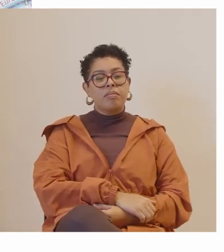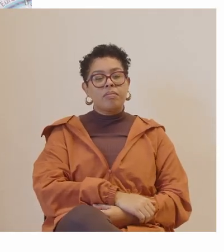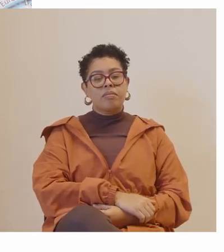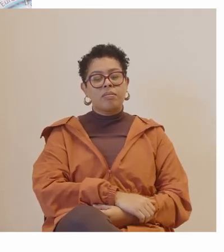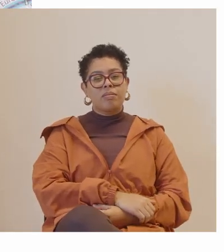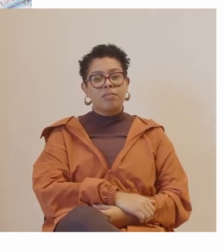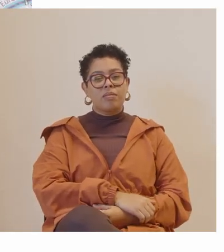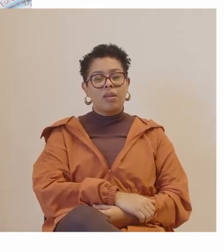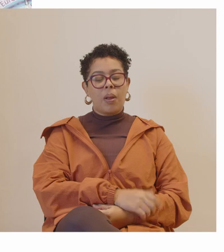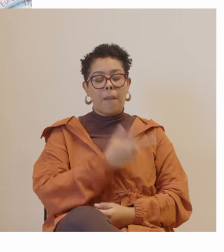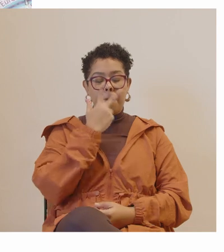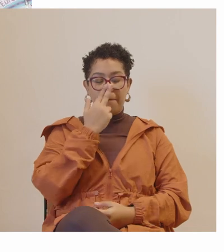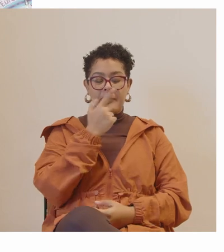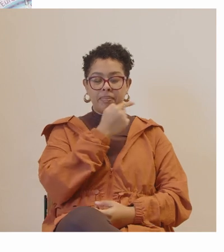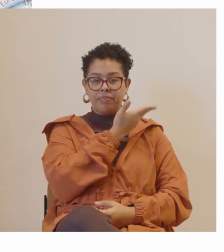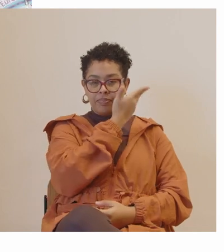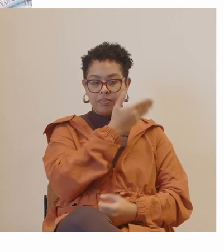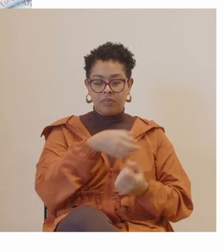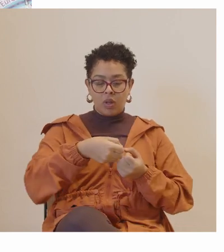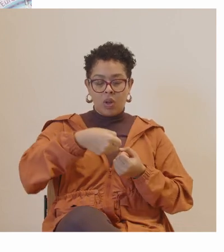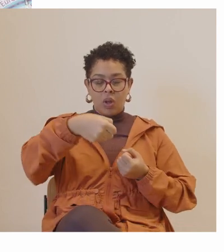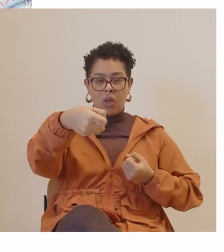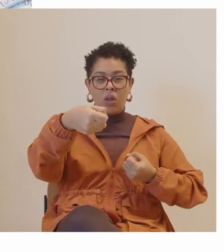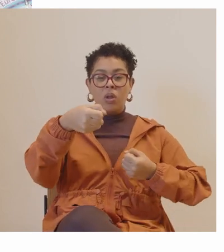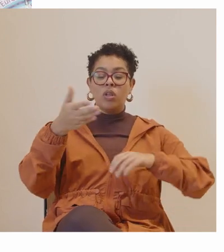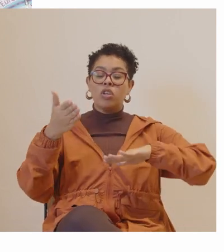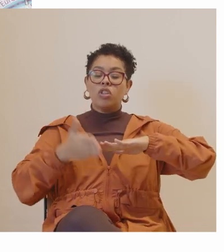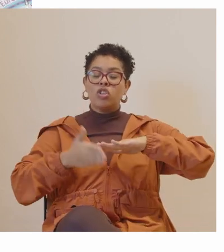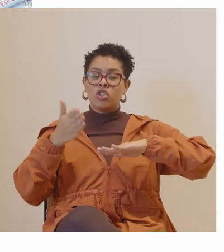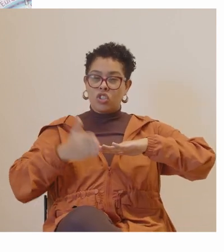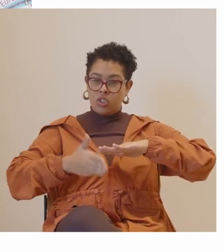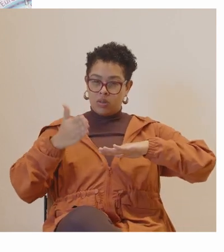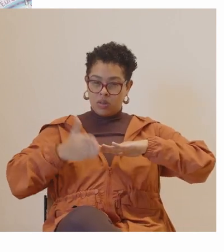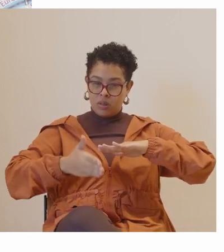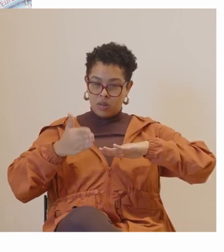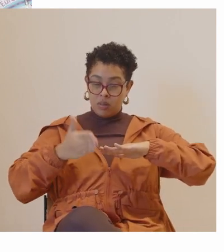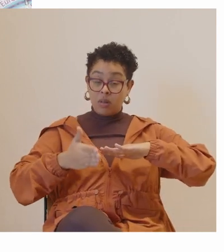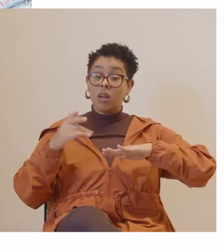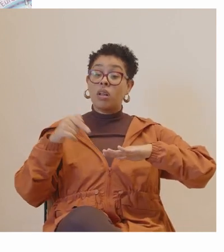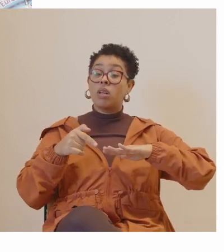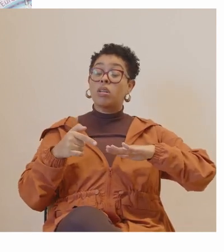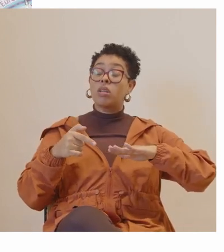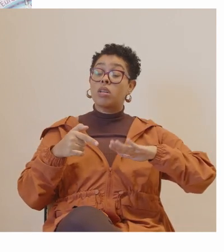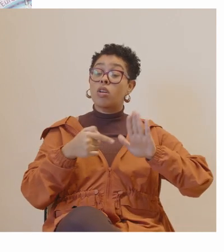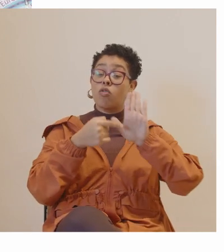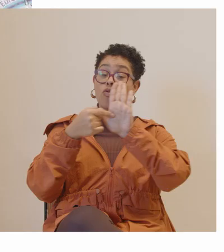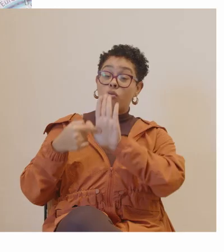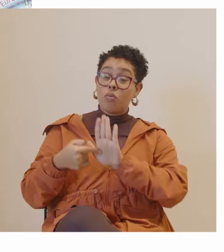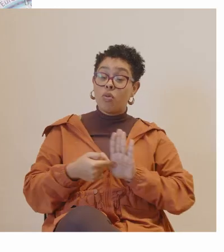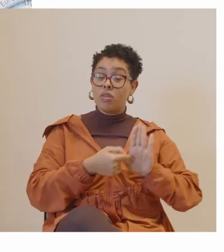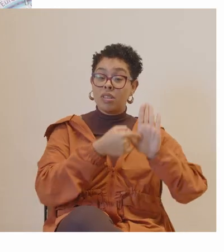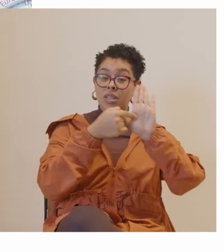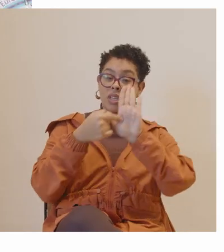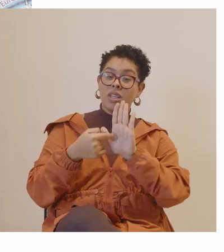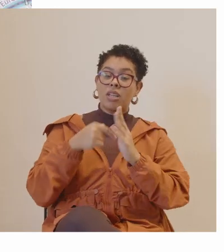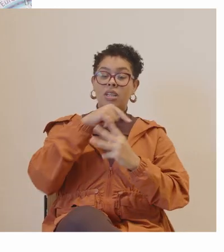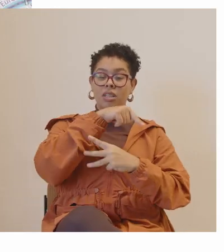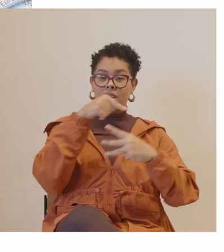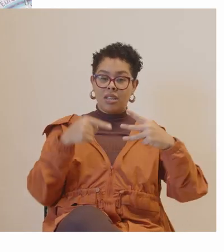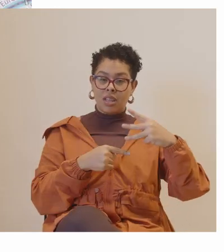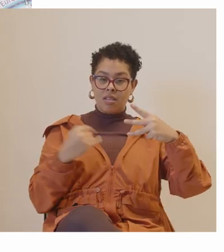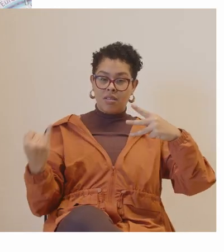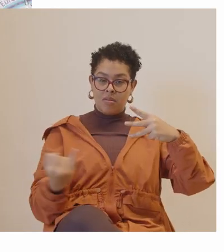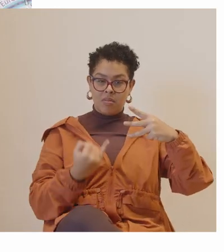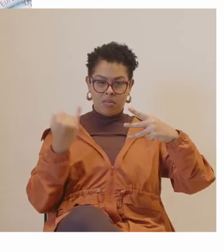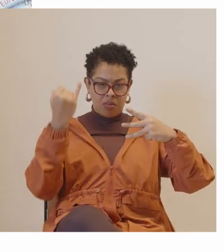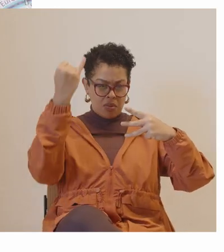um mapinha contemporâneo, né, de Giverny, em que eu marquei para vocês 3 coisas importantes.